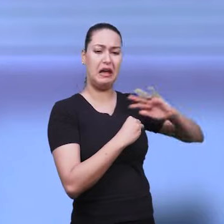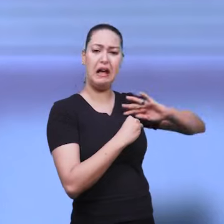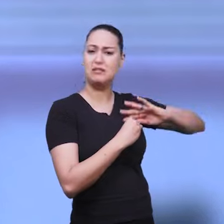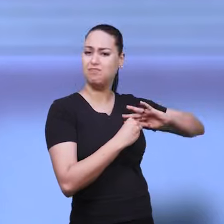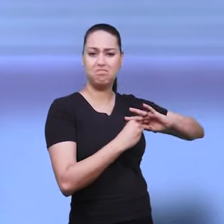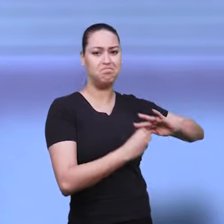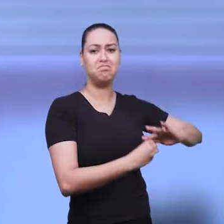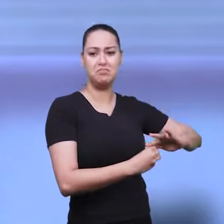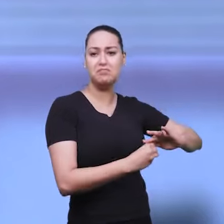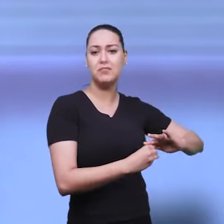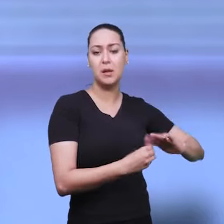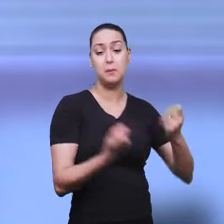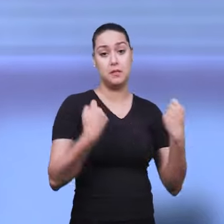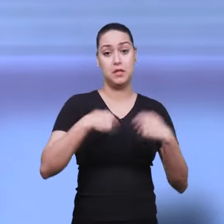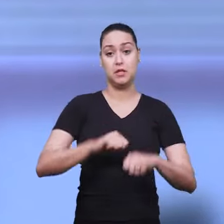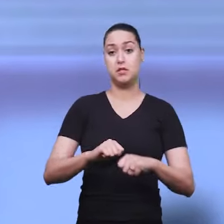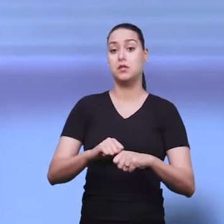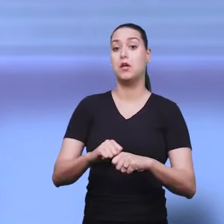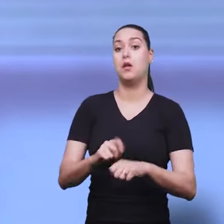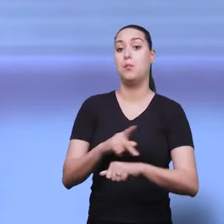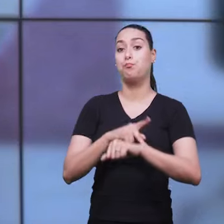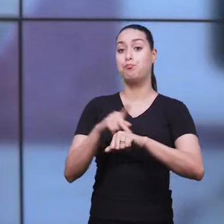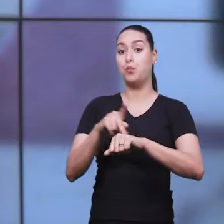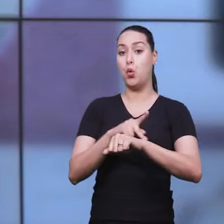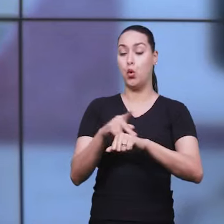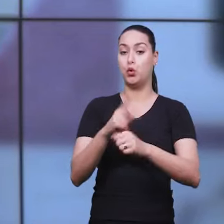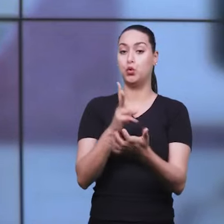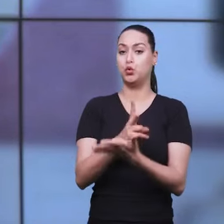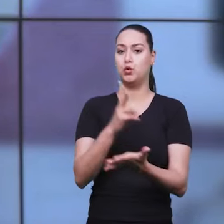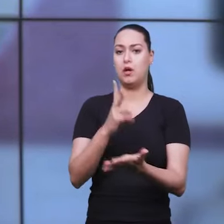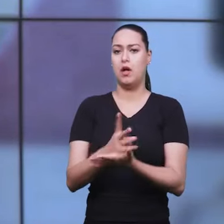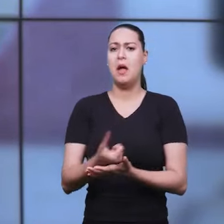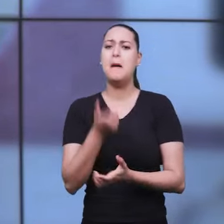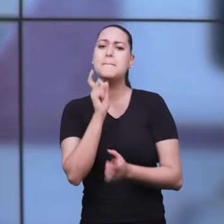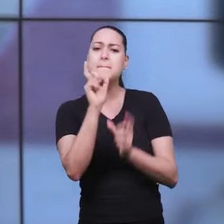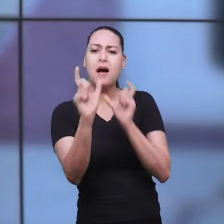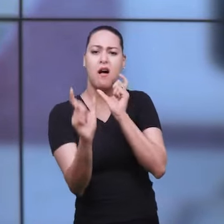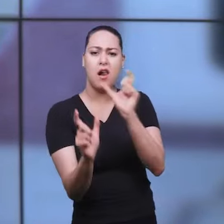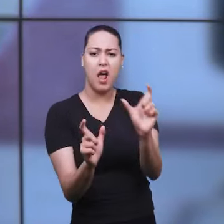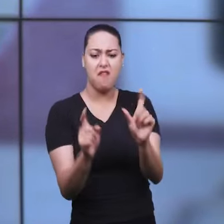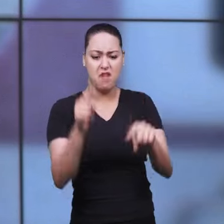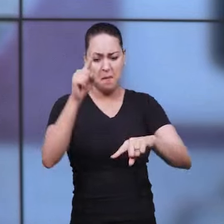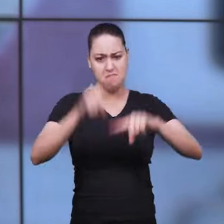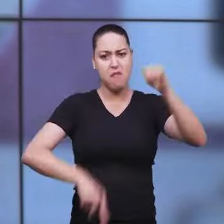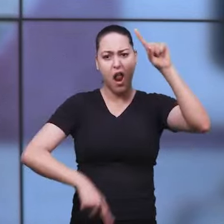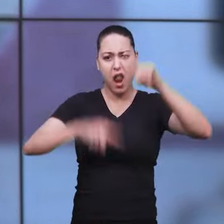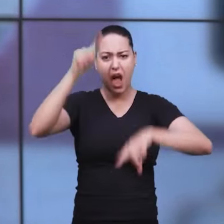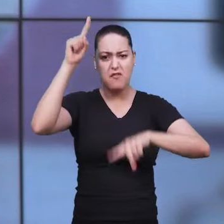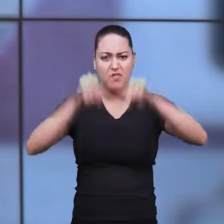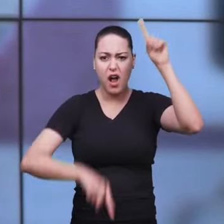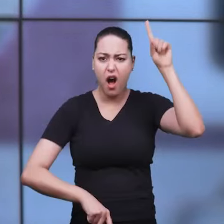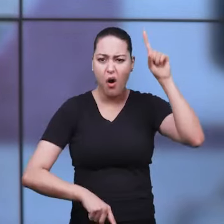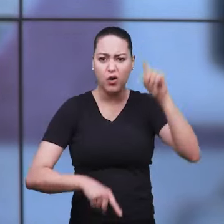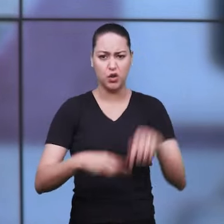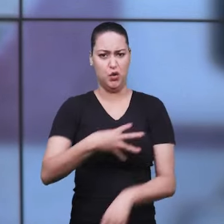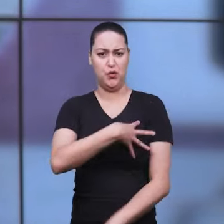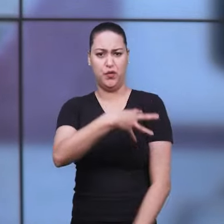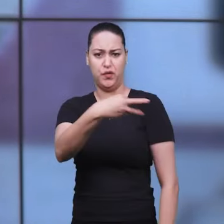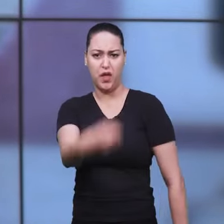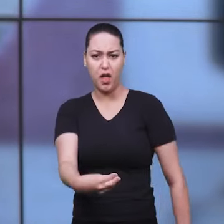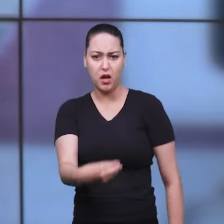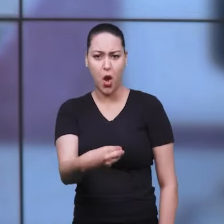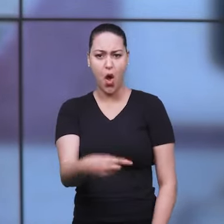deixar contaminar a nossa linguagem. Quais palavras você tem proferido na frente de seus